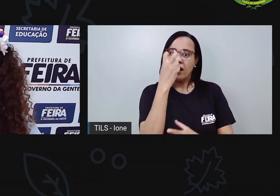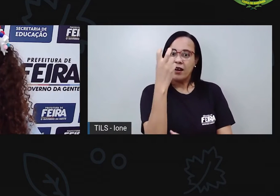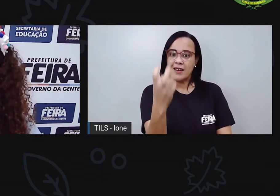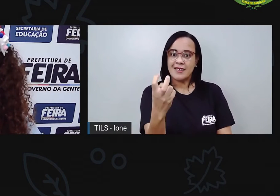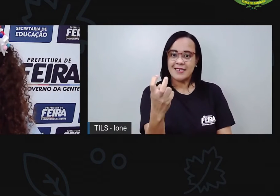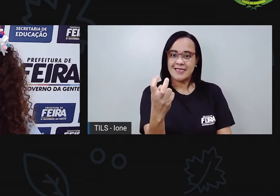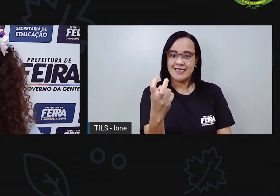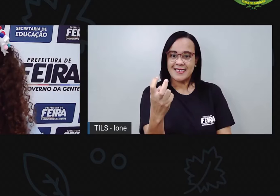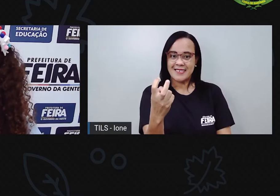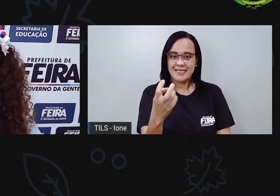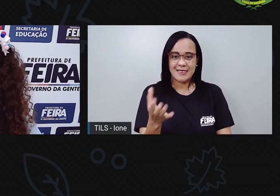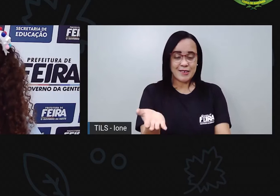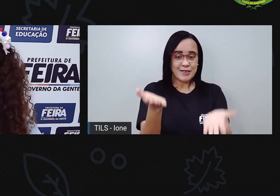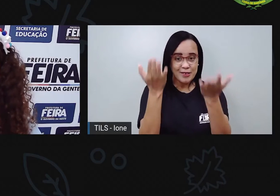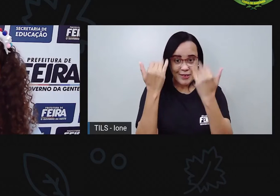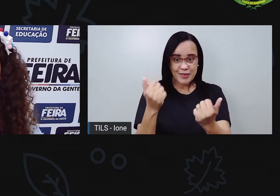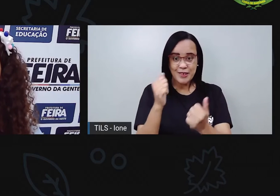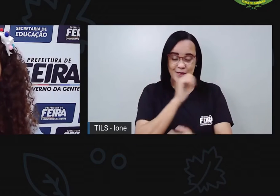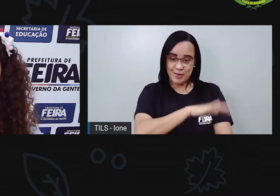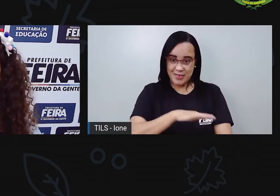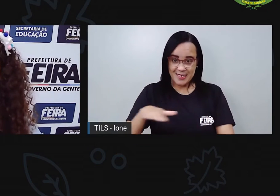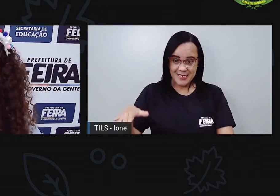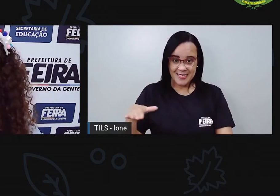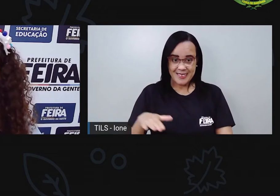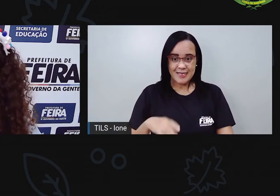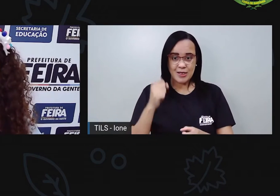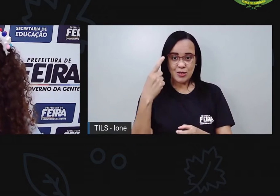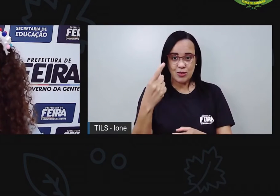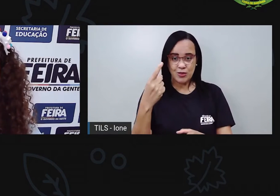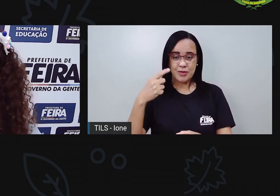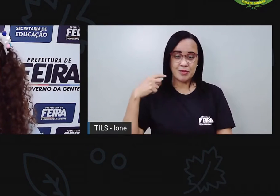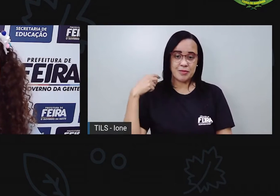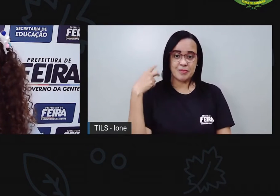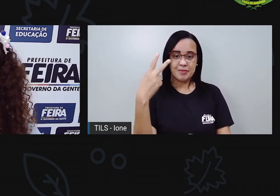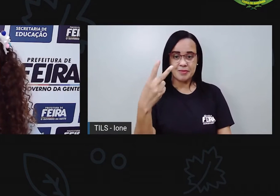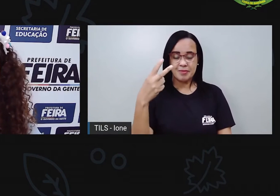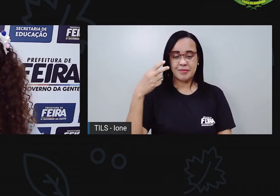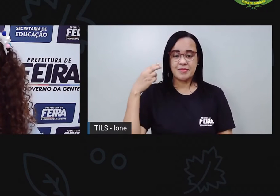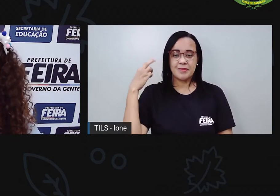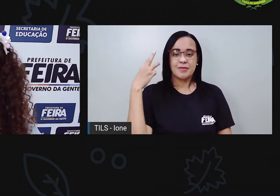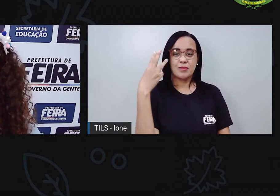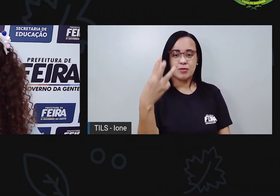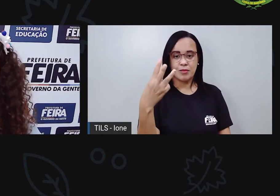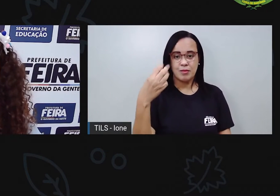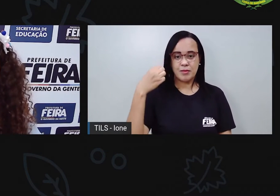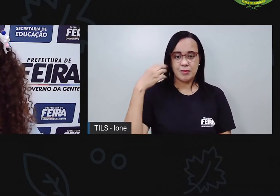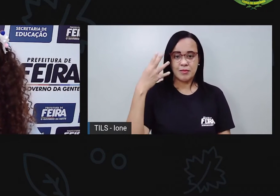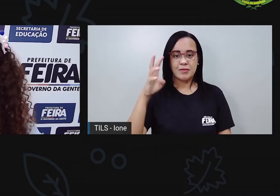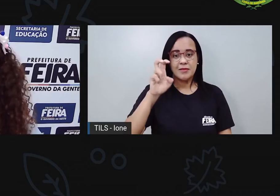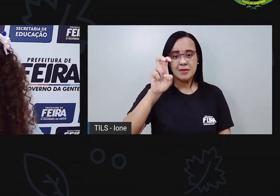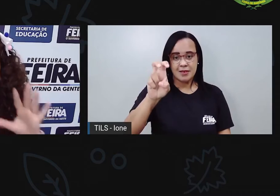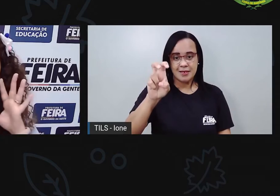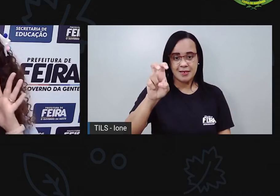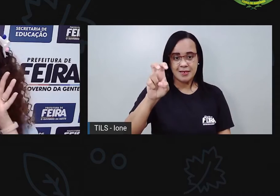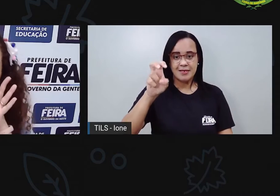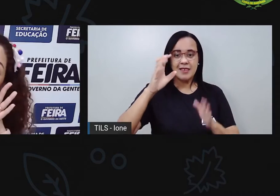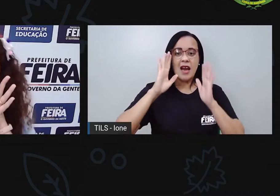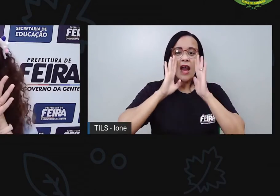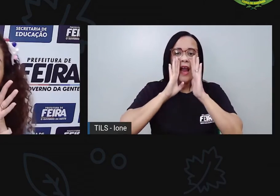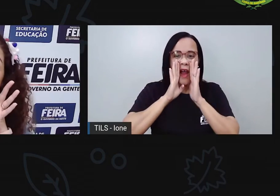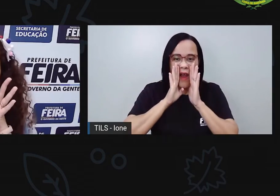gritar vamos lá meninas nada um dois três quatro cinco